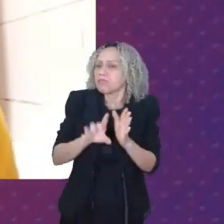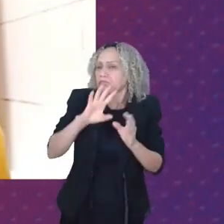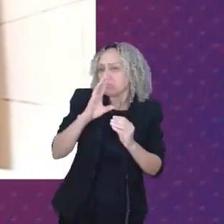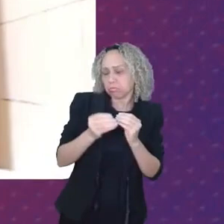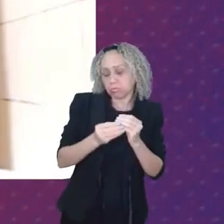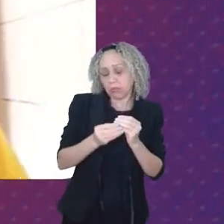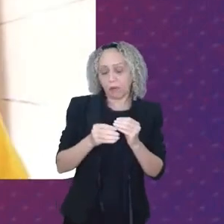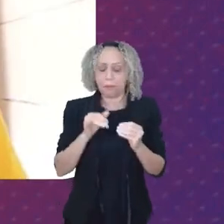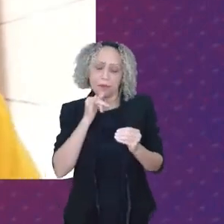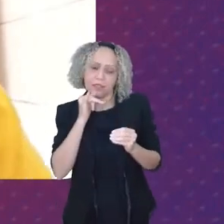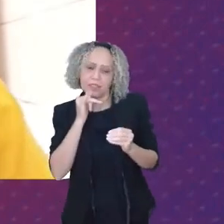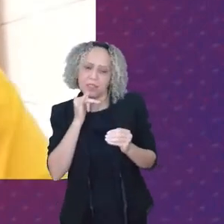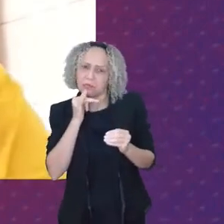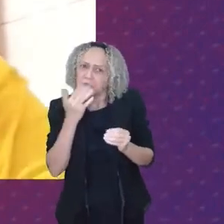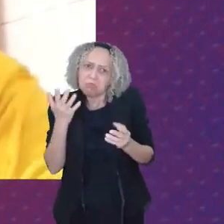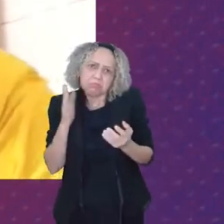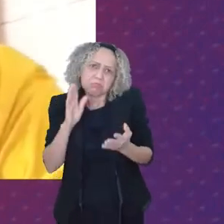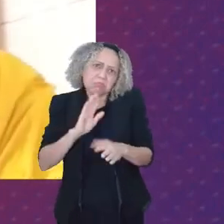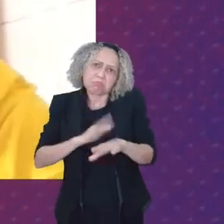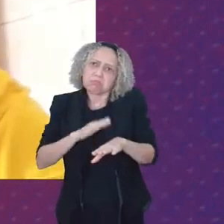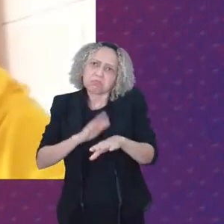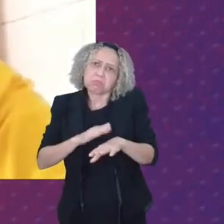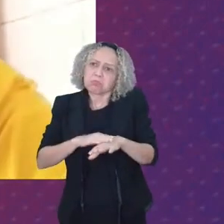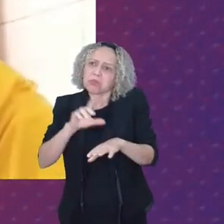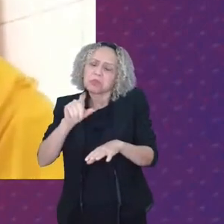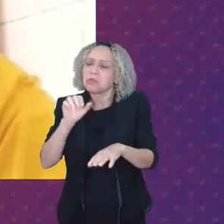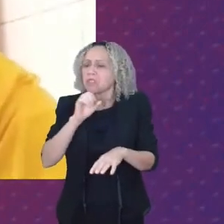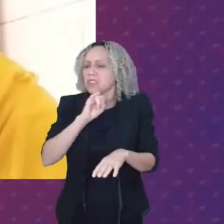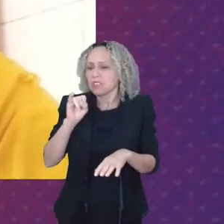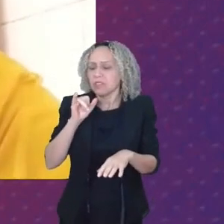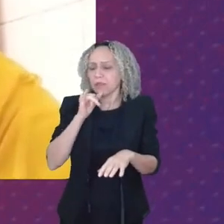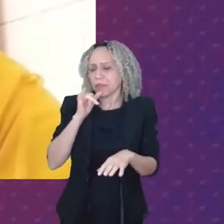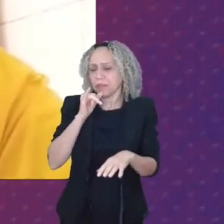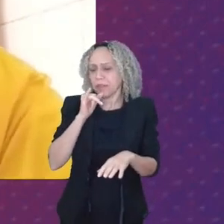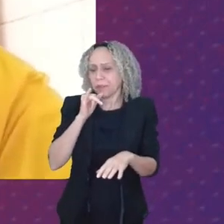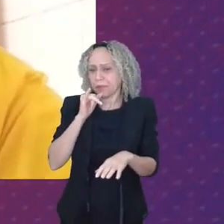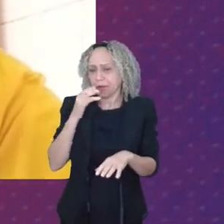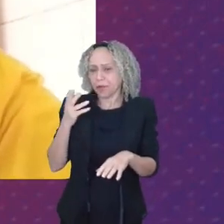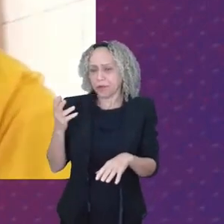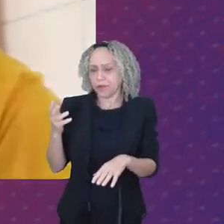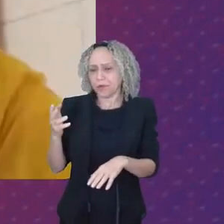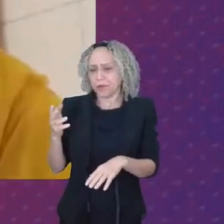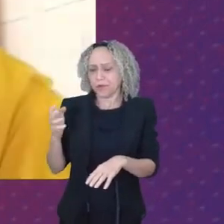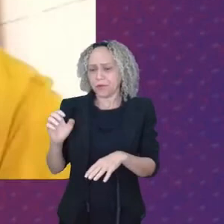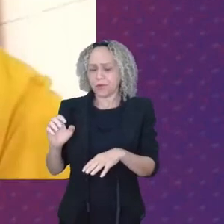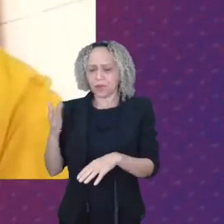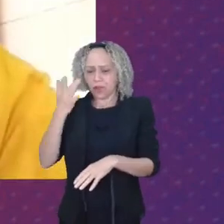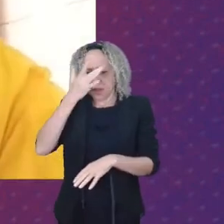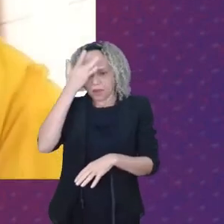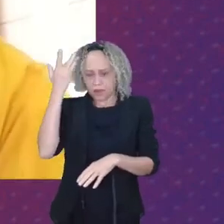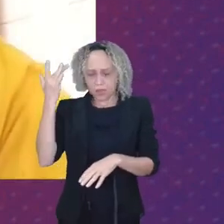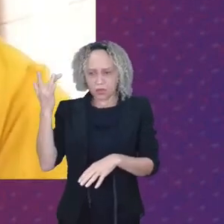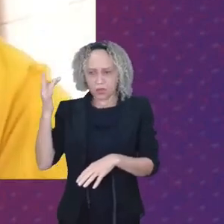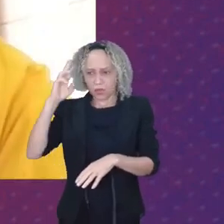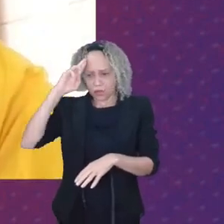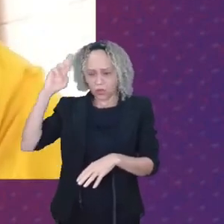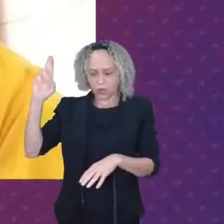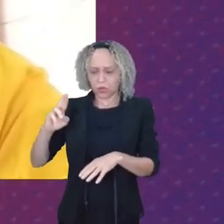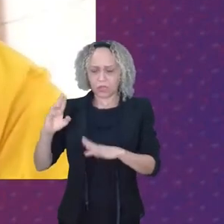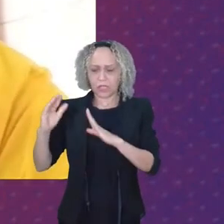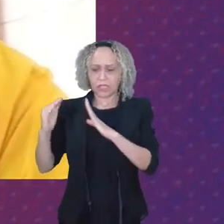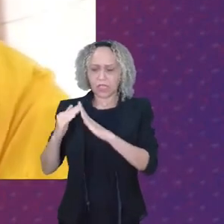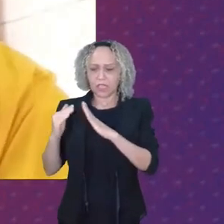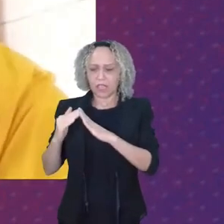se o empregador quisesse recolher, ele recolhia. Se ele não quisesse, ele não seria obrigado, nem mesmo na justiça, a recolher. E